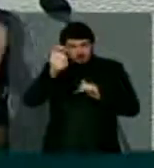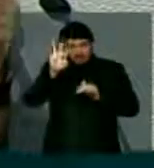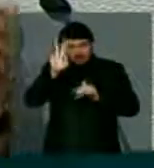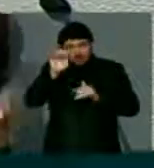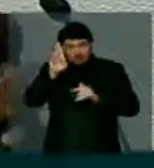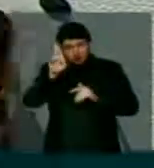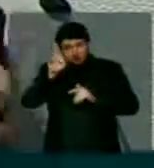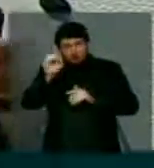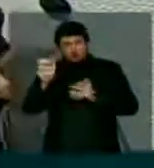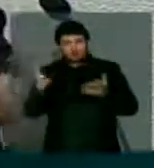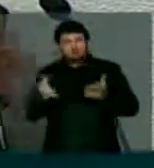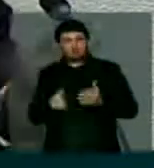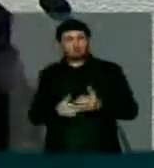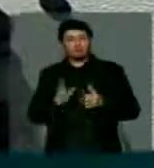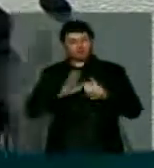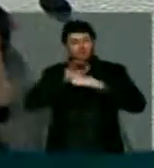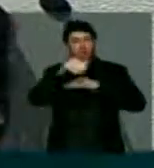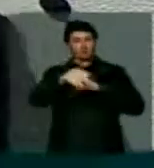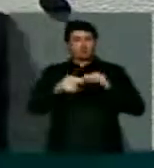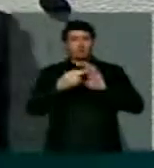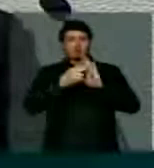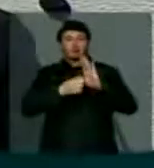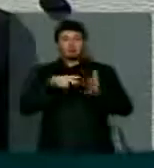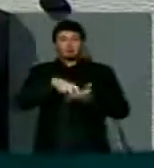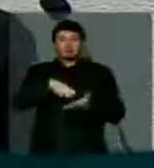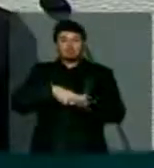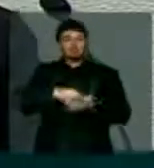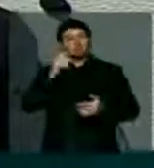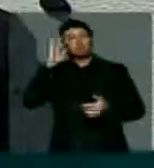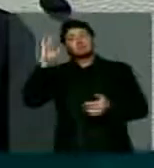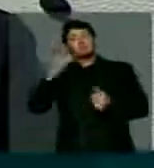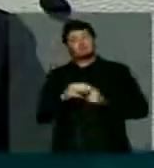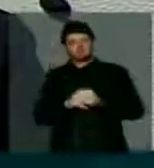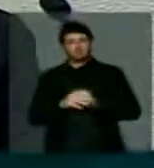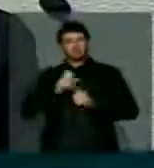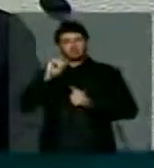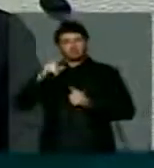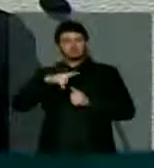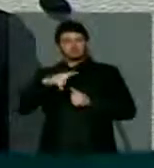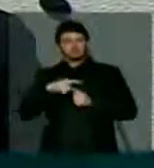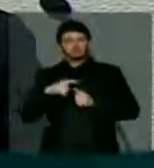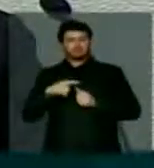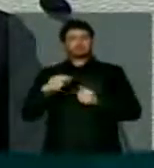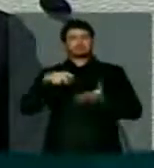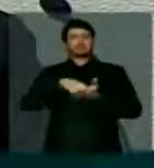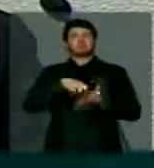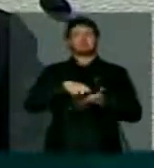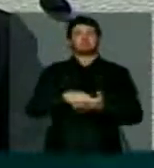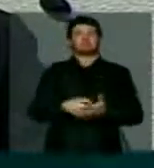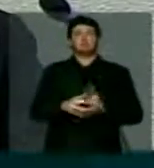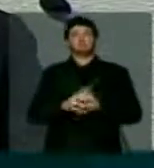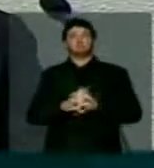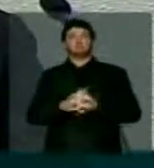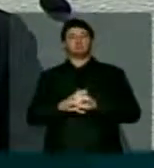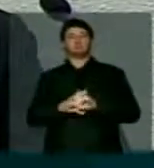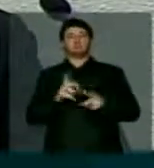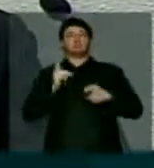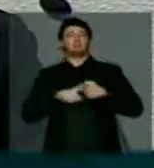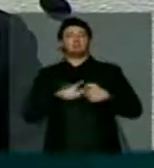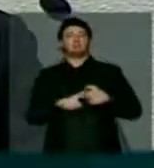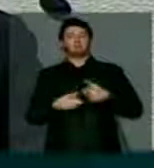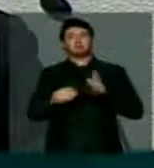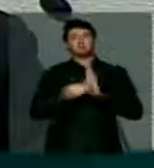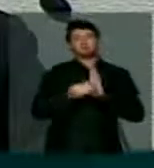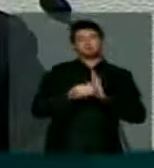Petrobras. E agora vou pular para a cláusula de penalidade. Imagine, se nós tivéssemos estabelecido penalidades pela falta